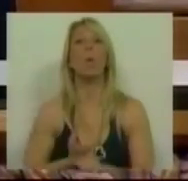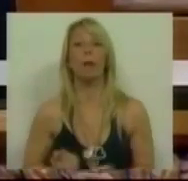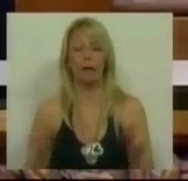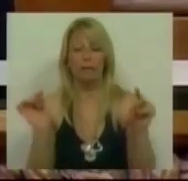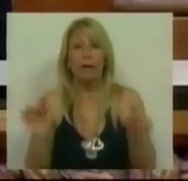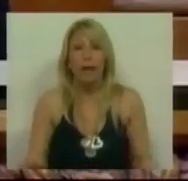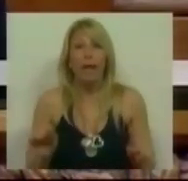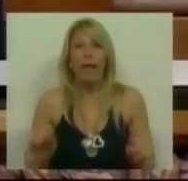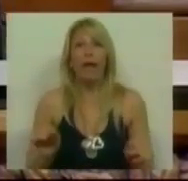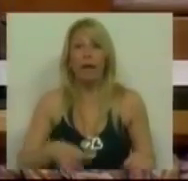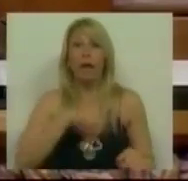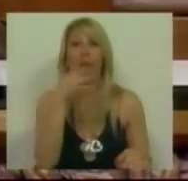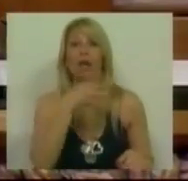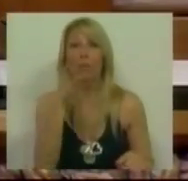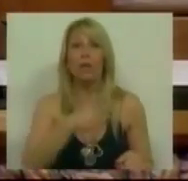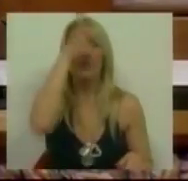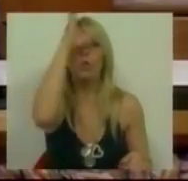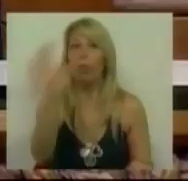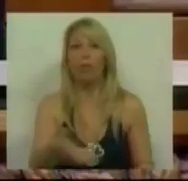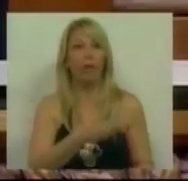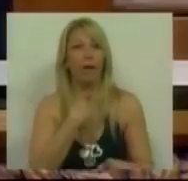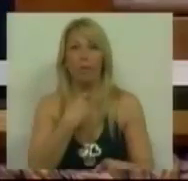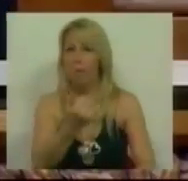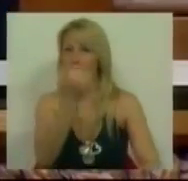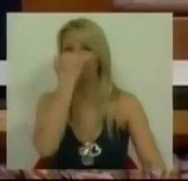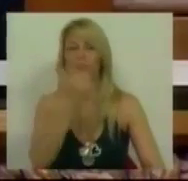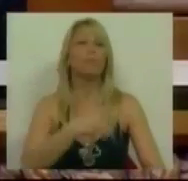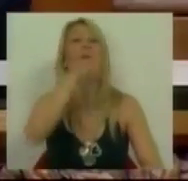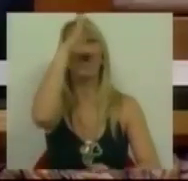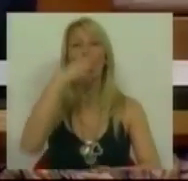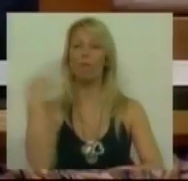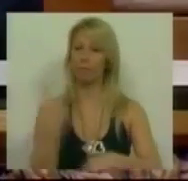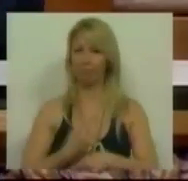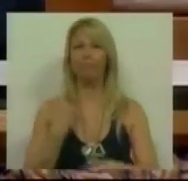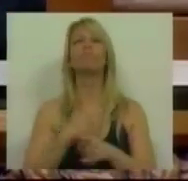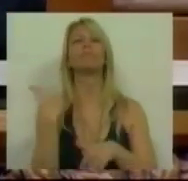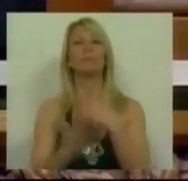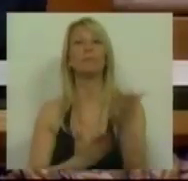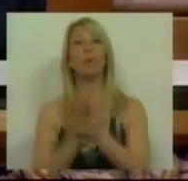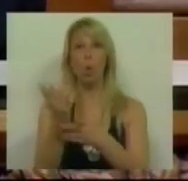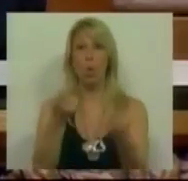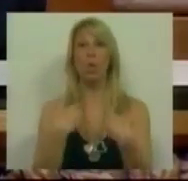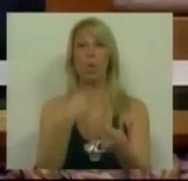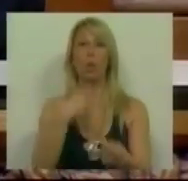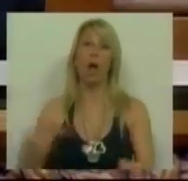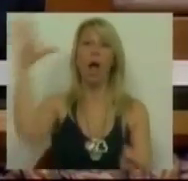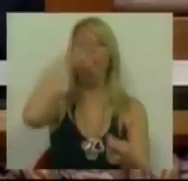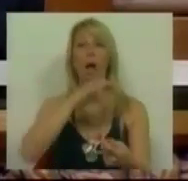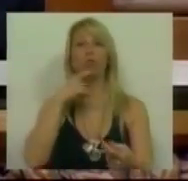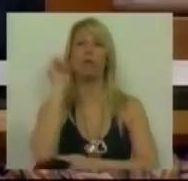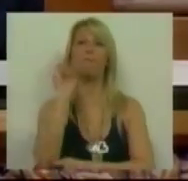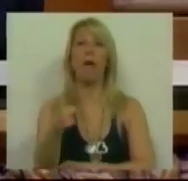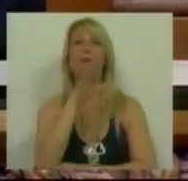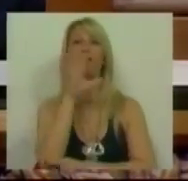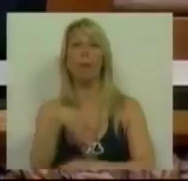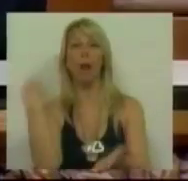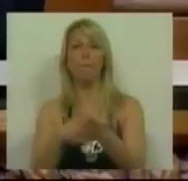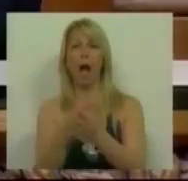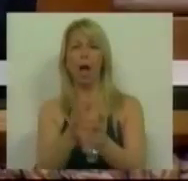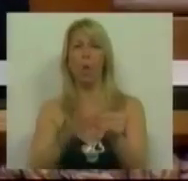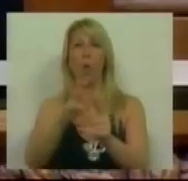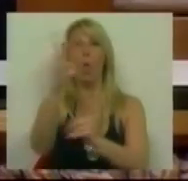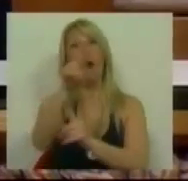que a narrativa do Governo colapsa. O Governo manteve custos abusivos e impôs novos custos às famílias e à economia, a